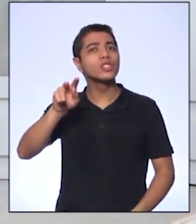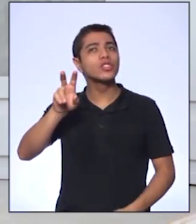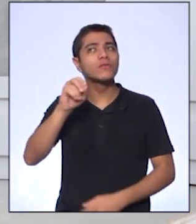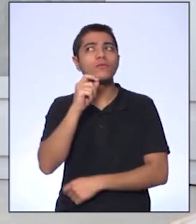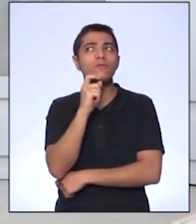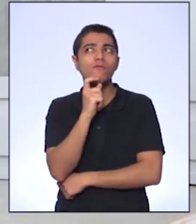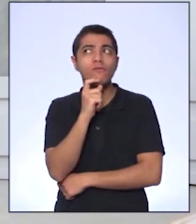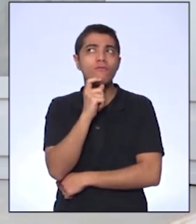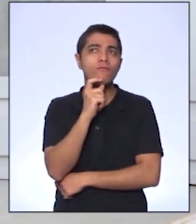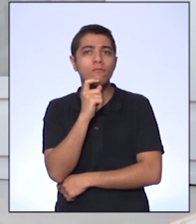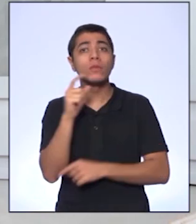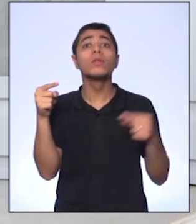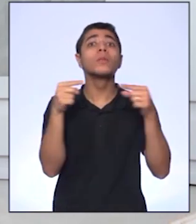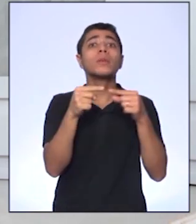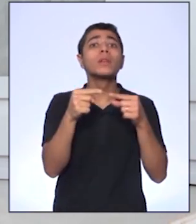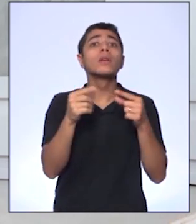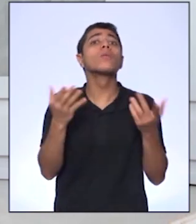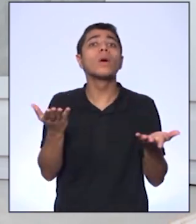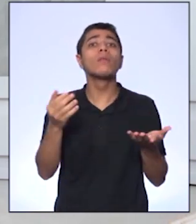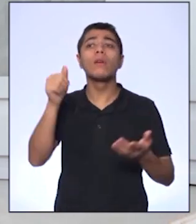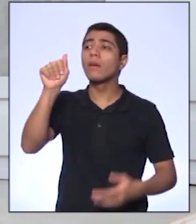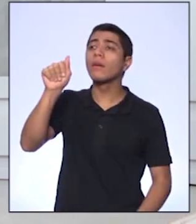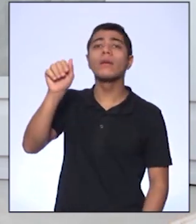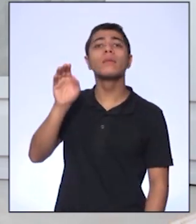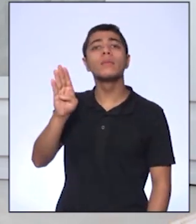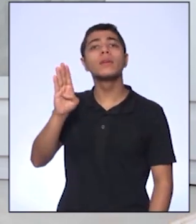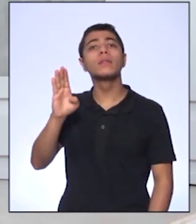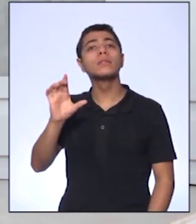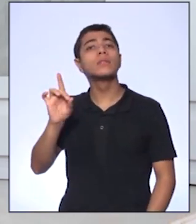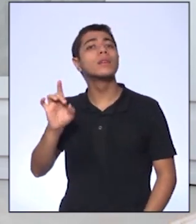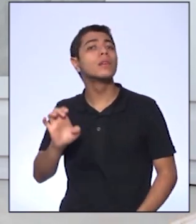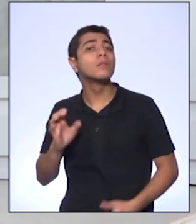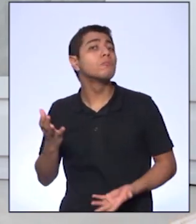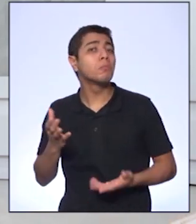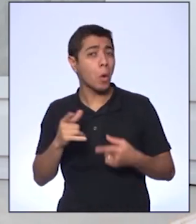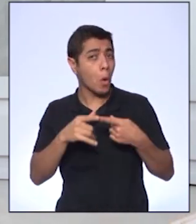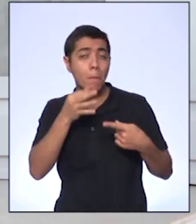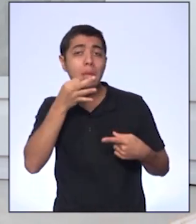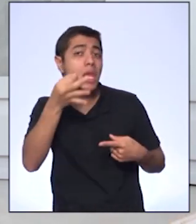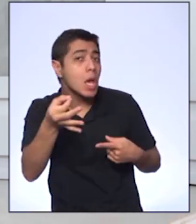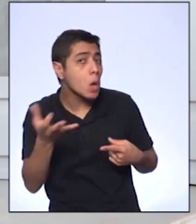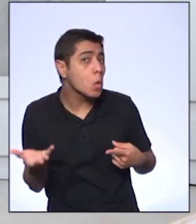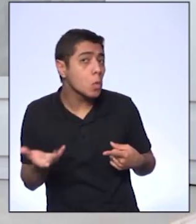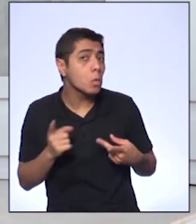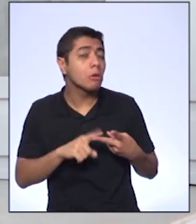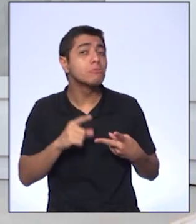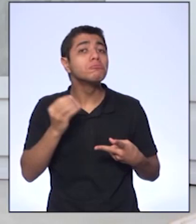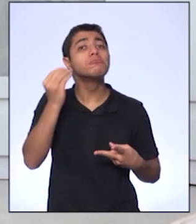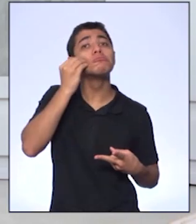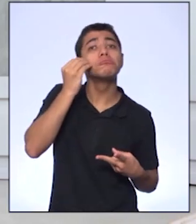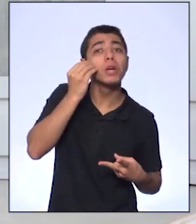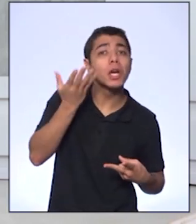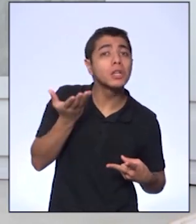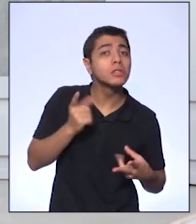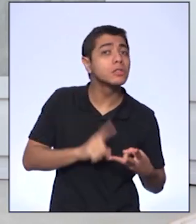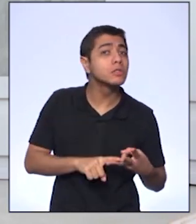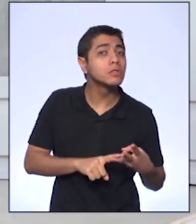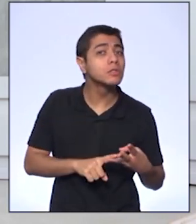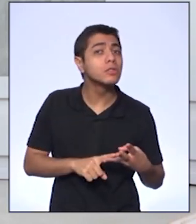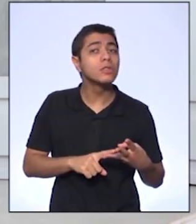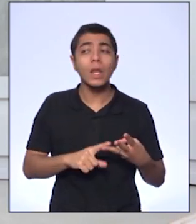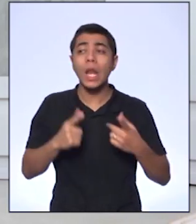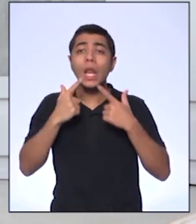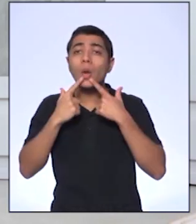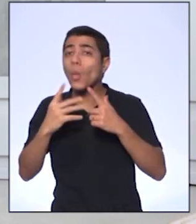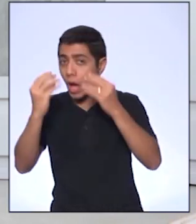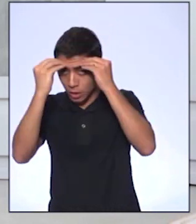conativa ou referencial. É opinião, é teste de canal, é linguagem falando de um jeito incomum, é eu mandando você